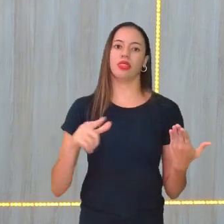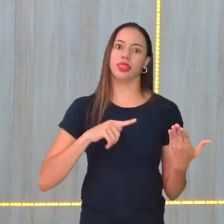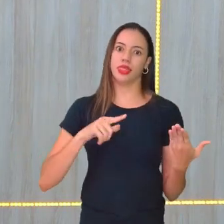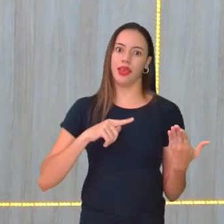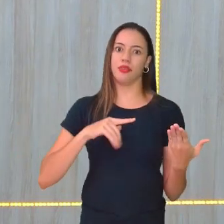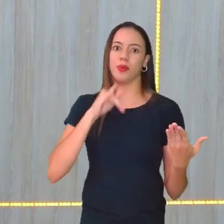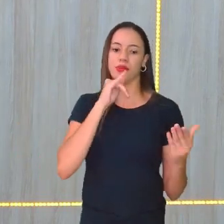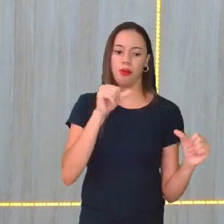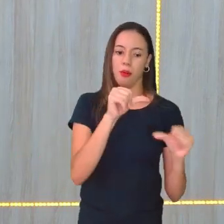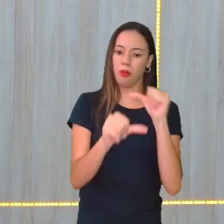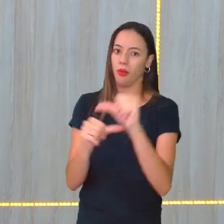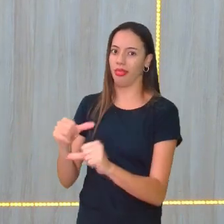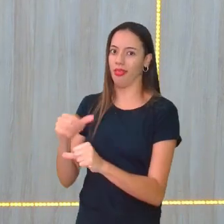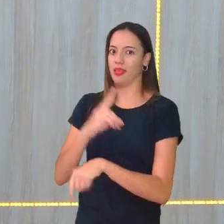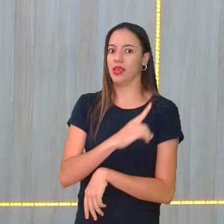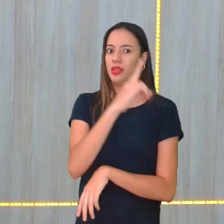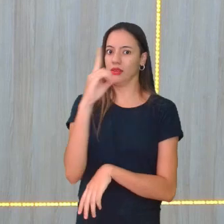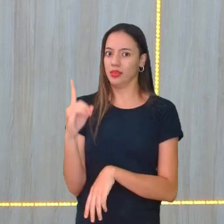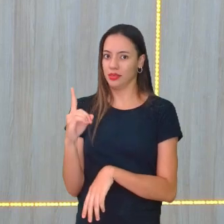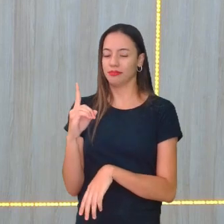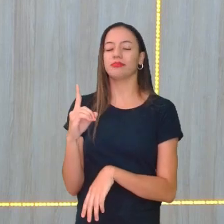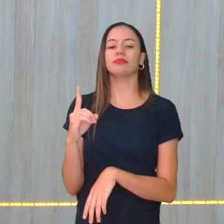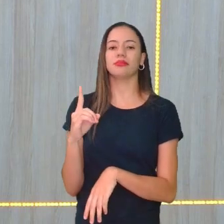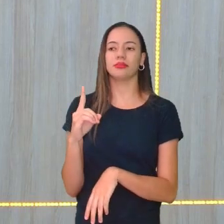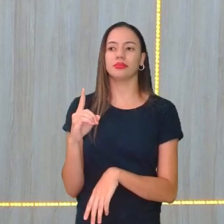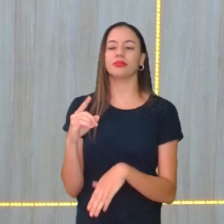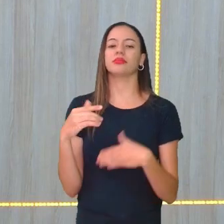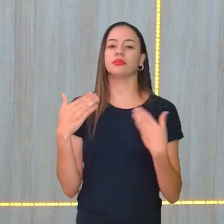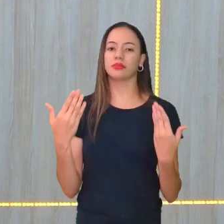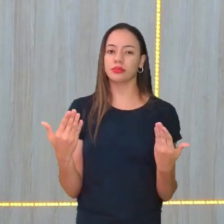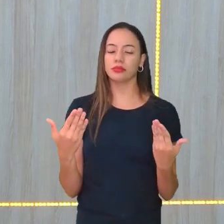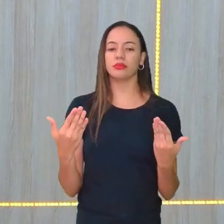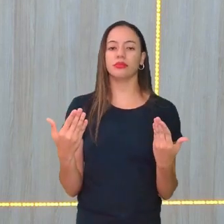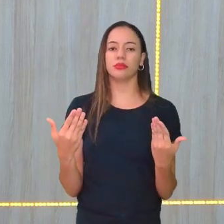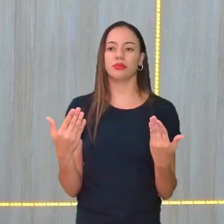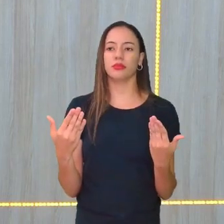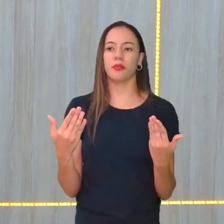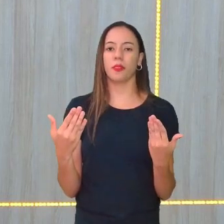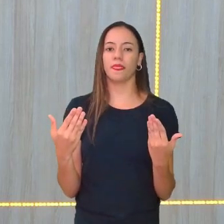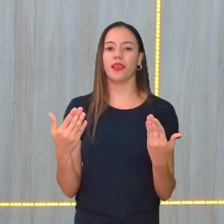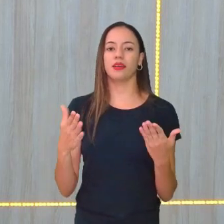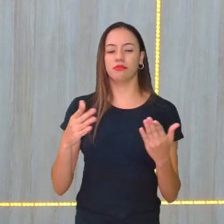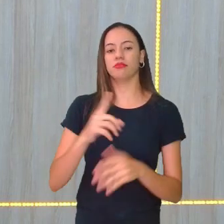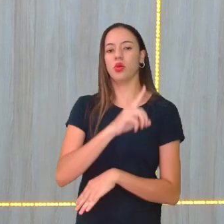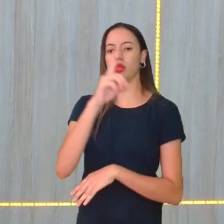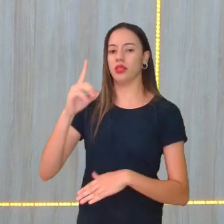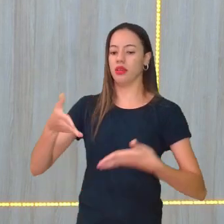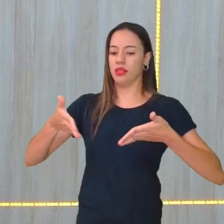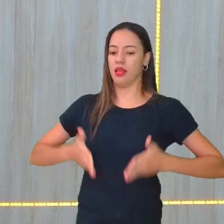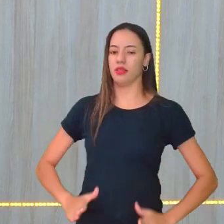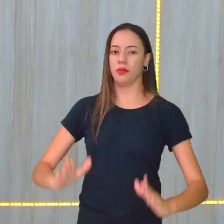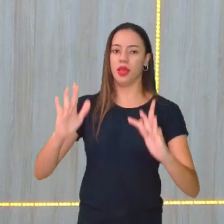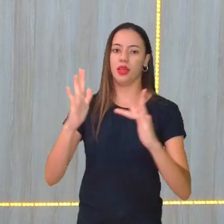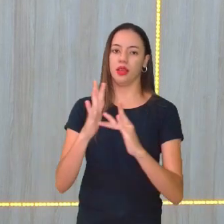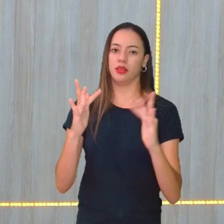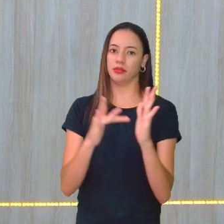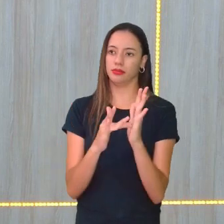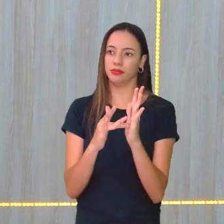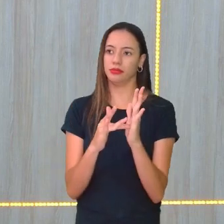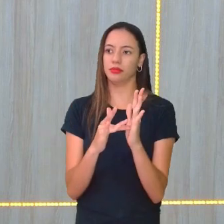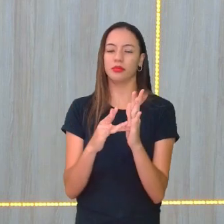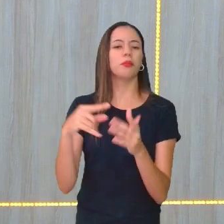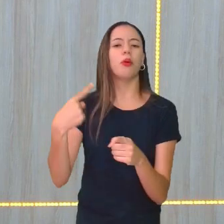da data, né, transferindo para ela a data, né, de nascimento, né, de Jesus Cristo, né, que era